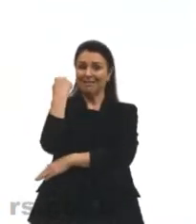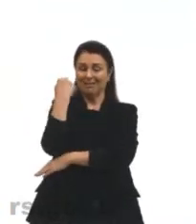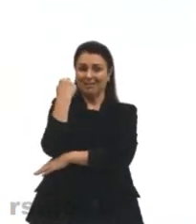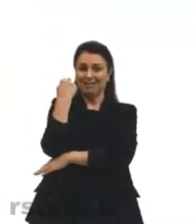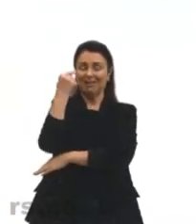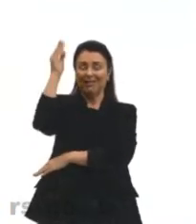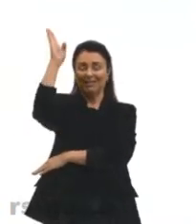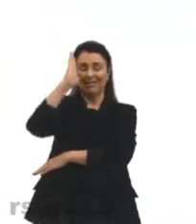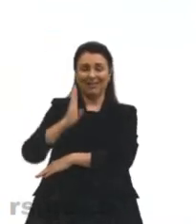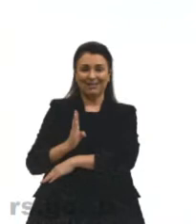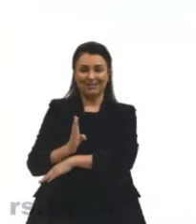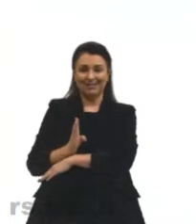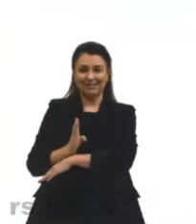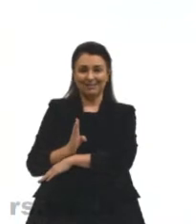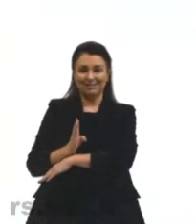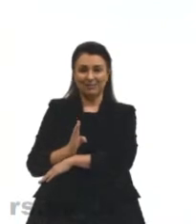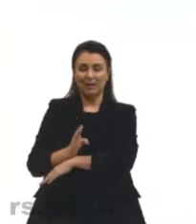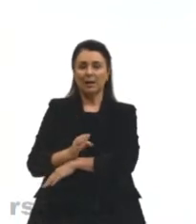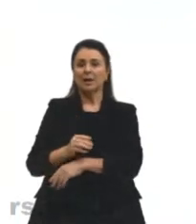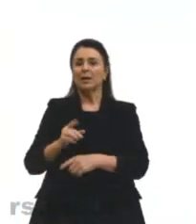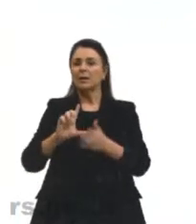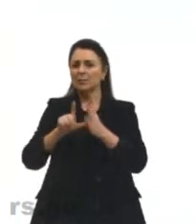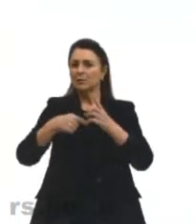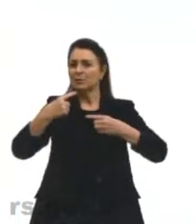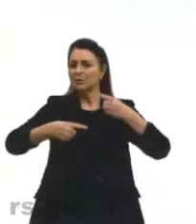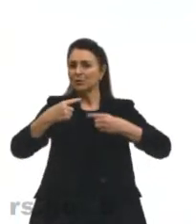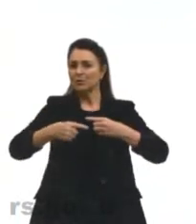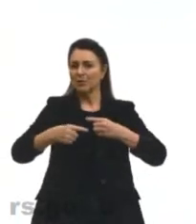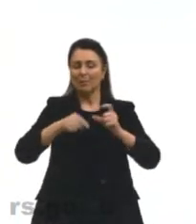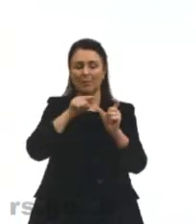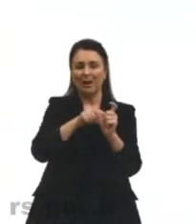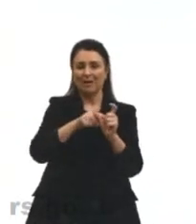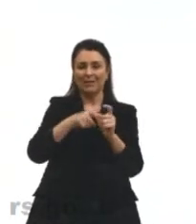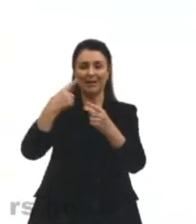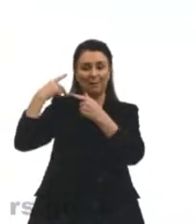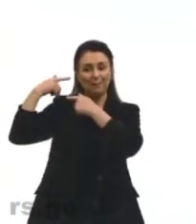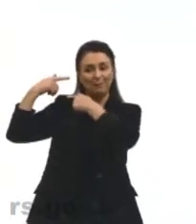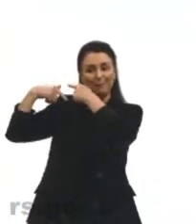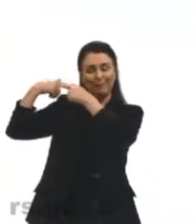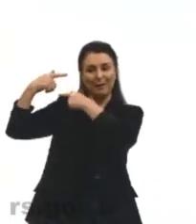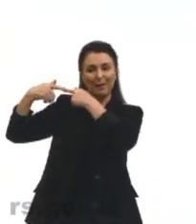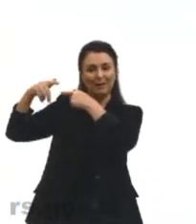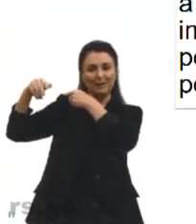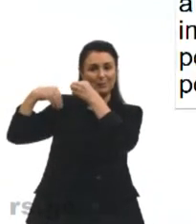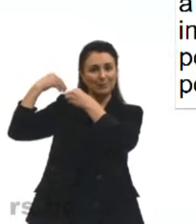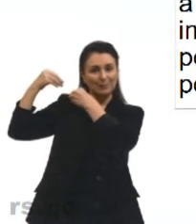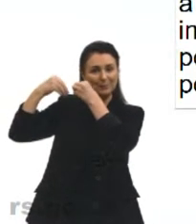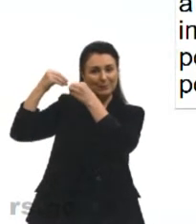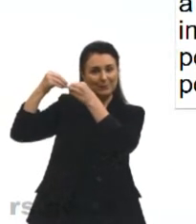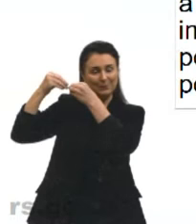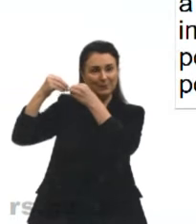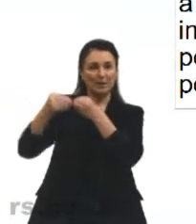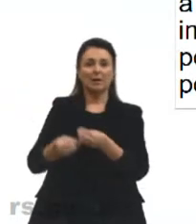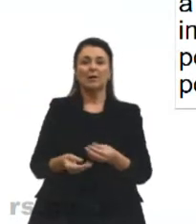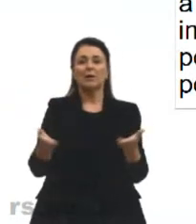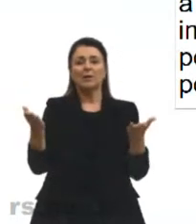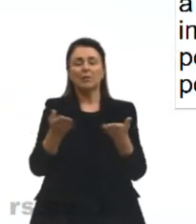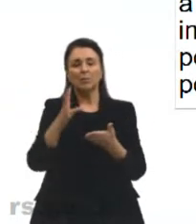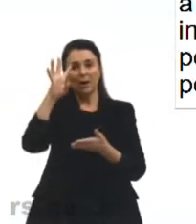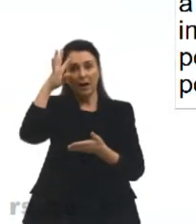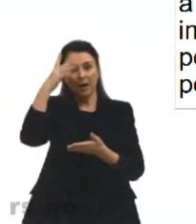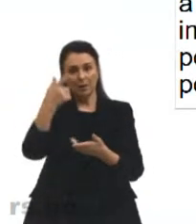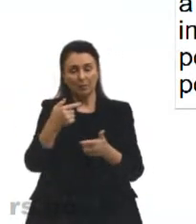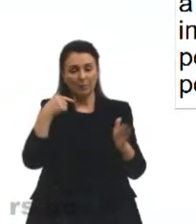gente vai discutir Então daqui a pouquinho o que que é Patrimônio mas antes vamos resolver juntos aqui uma questão